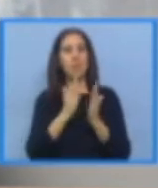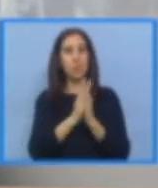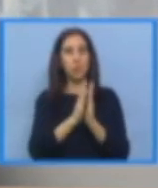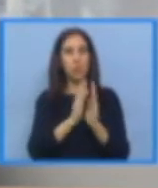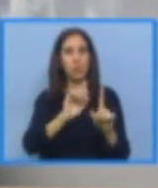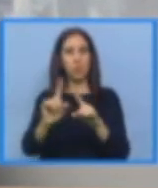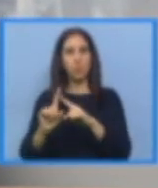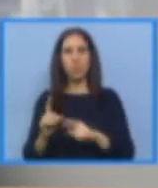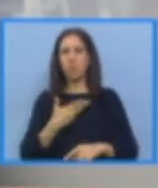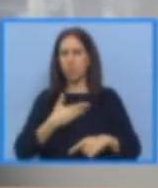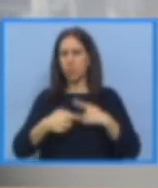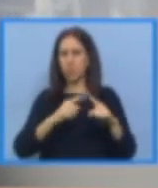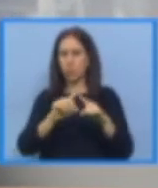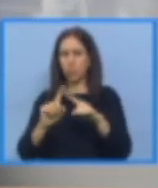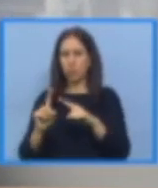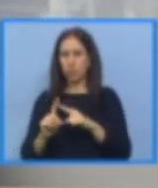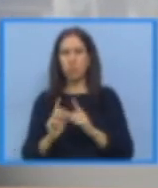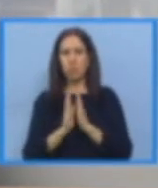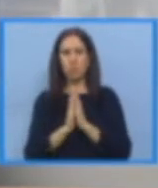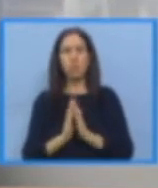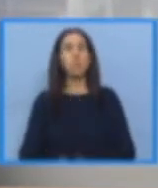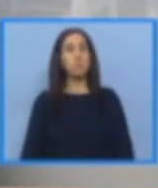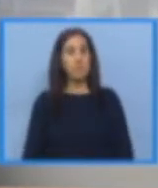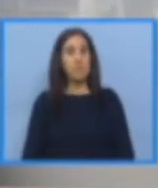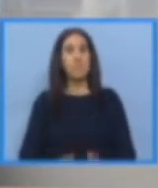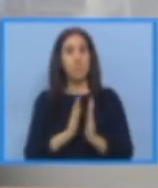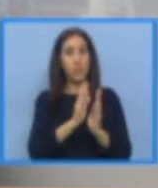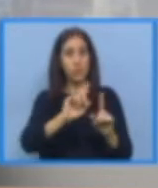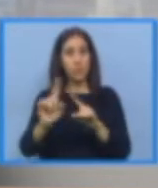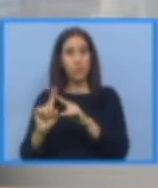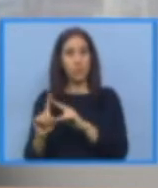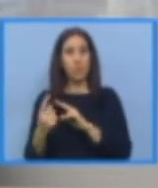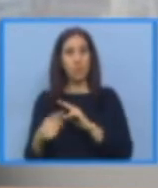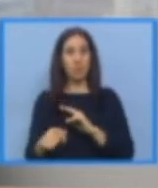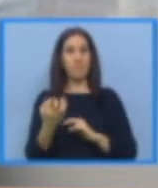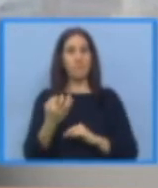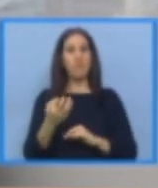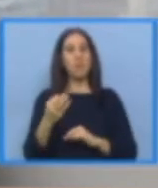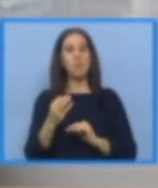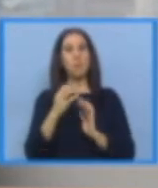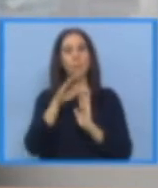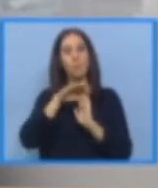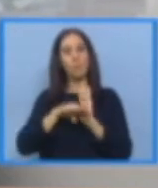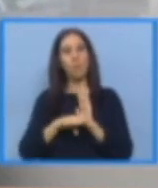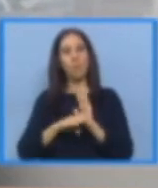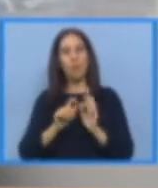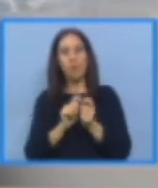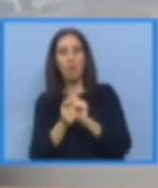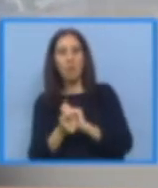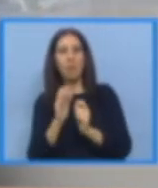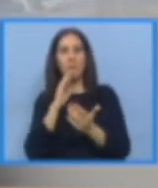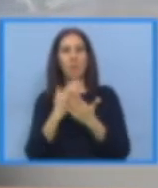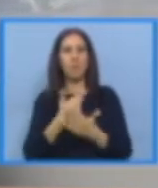várias tradições Primeiro religiosas. das várias tradições religiosas. E depois o mesmo programa evolui e vai ao encontro também